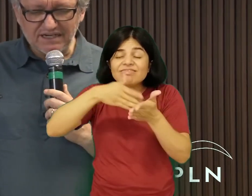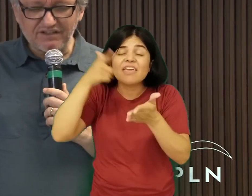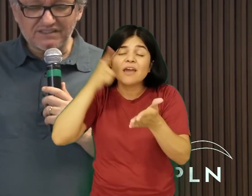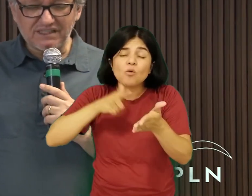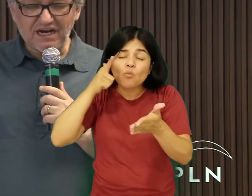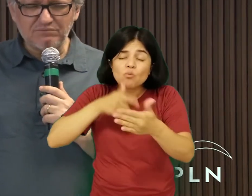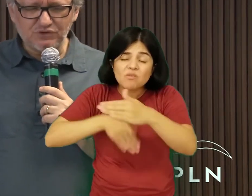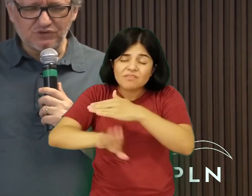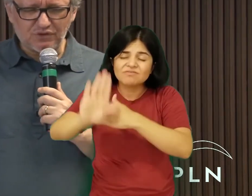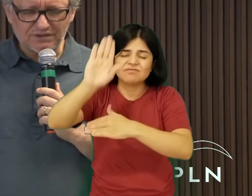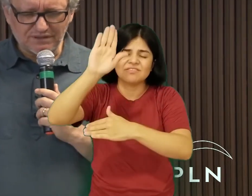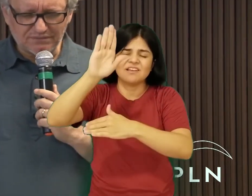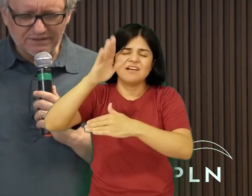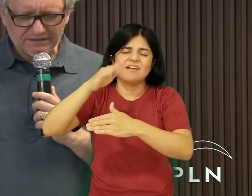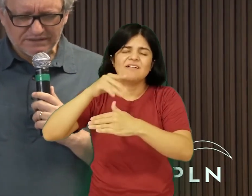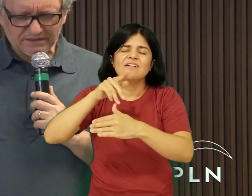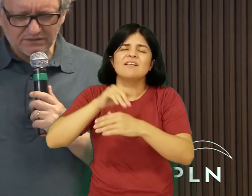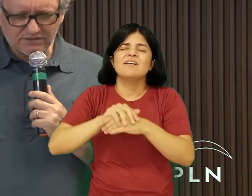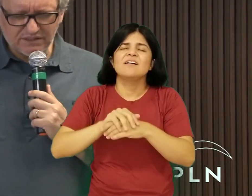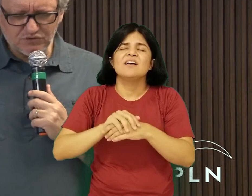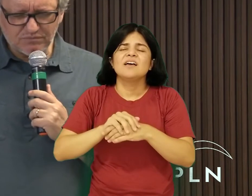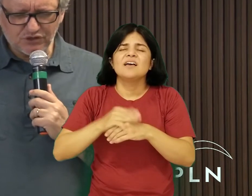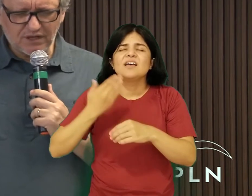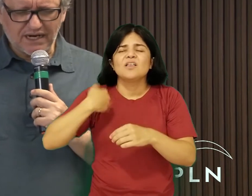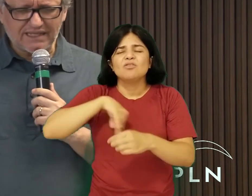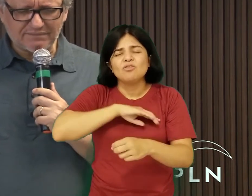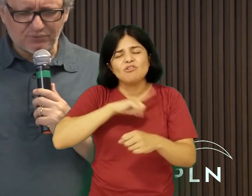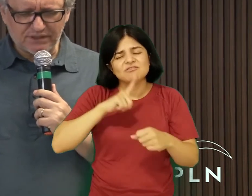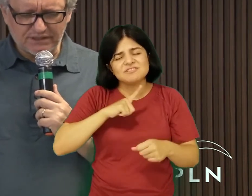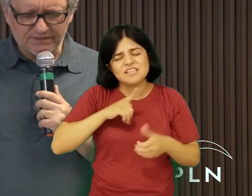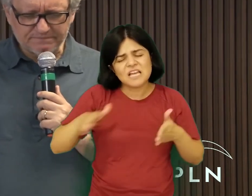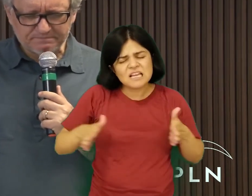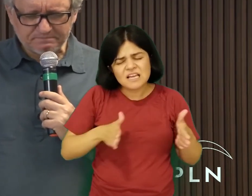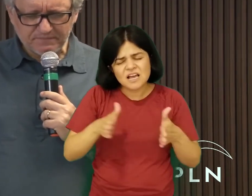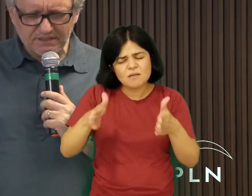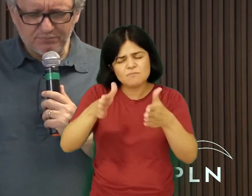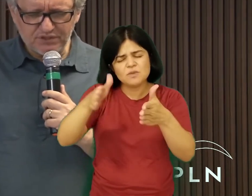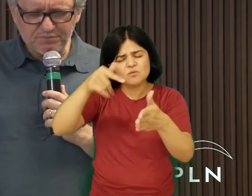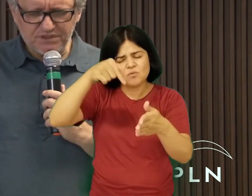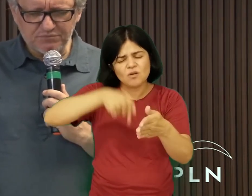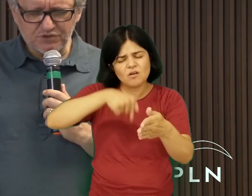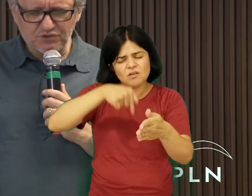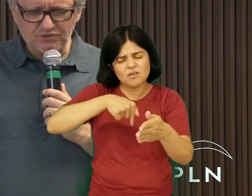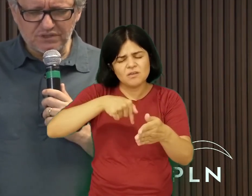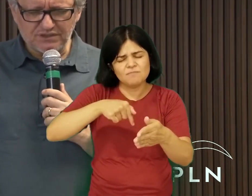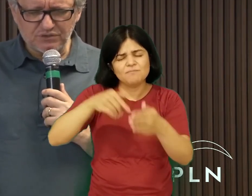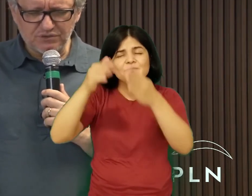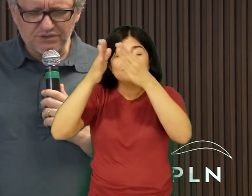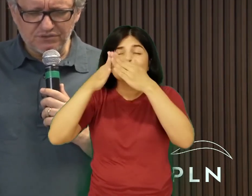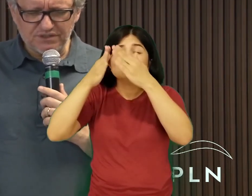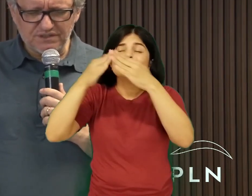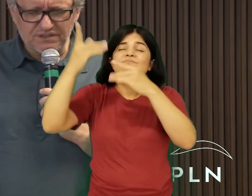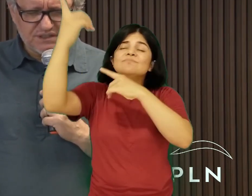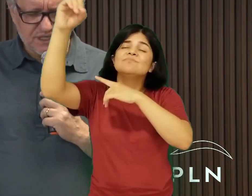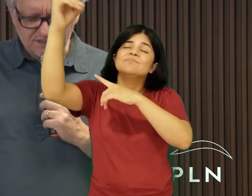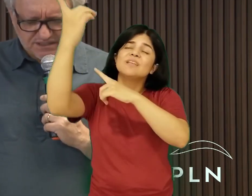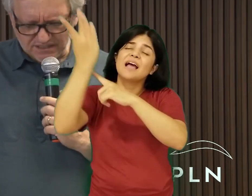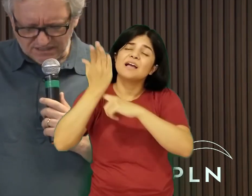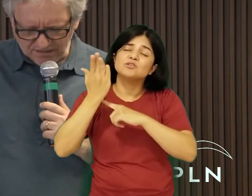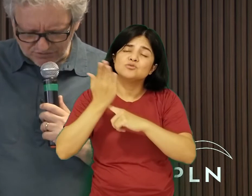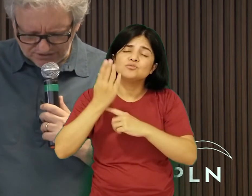até atravessarmos o Jordão, nós temos uma jornada por aqui. E por isso pedimos que o Senhor nos ajude, nos